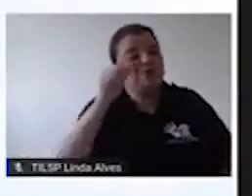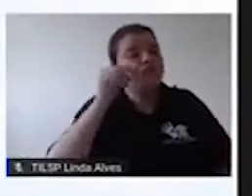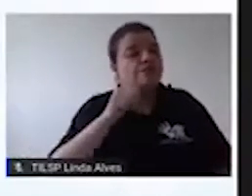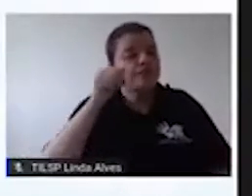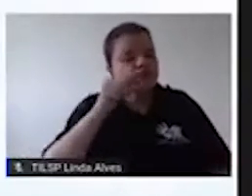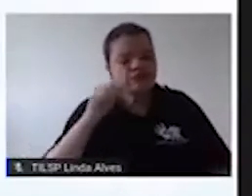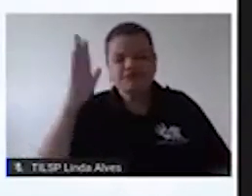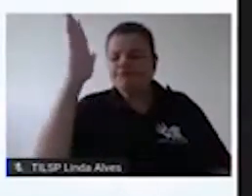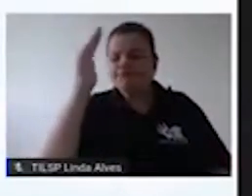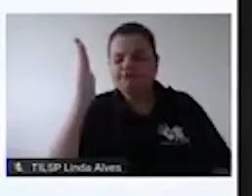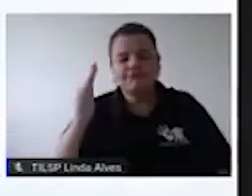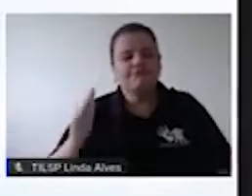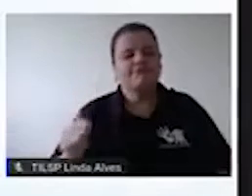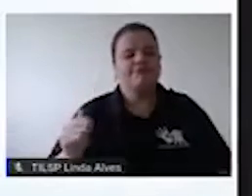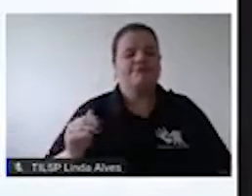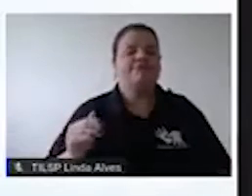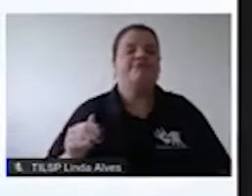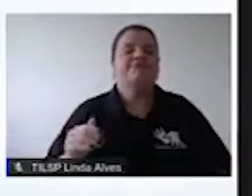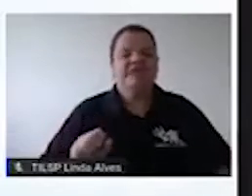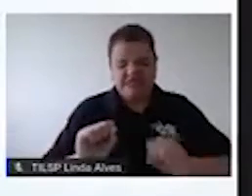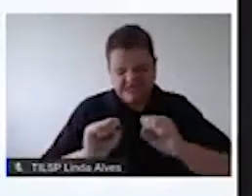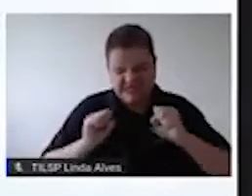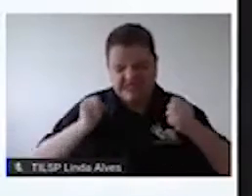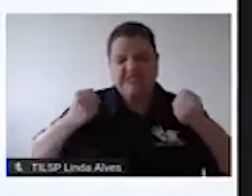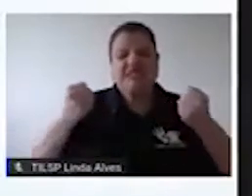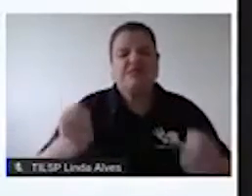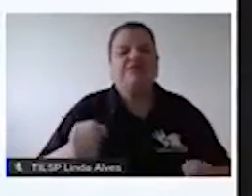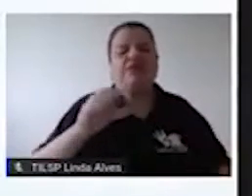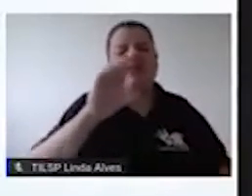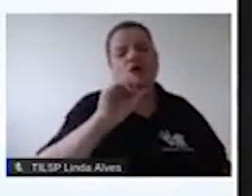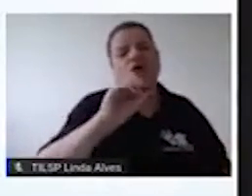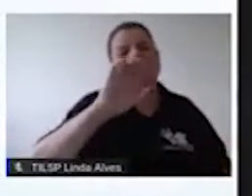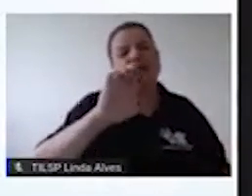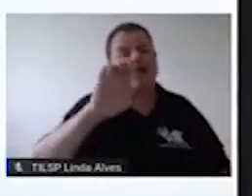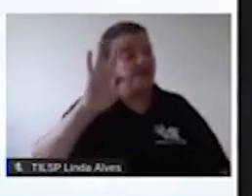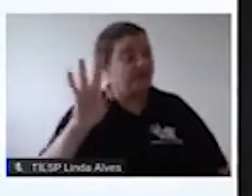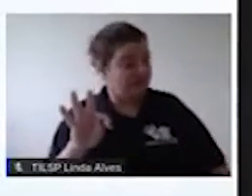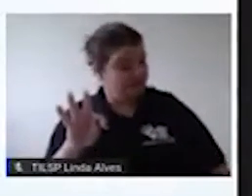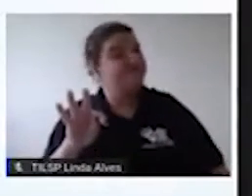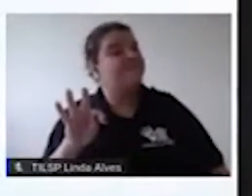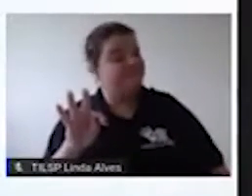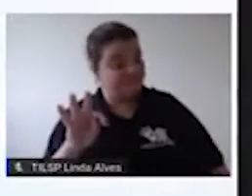Mulher Brasil encampou essa luta. A OIT tinha, né,